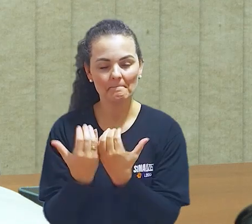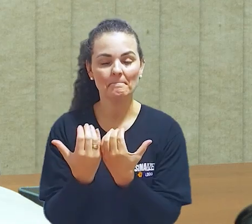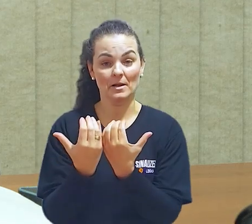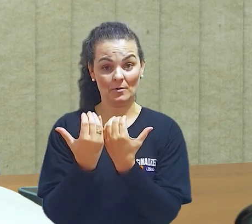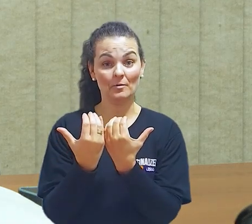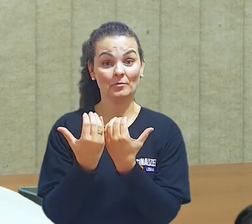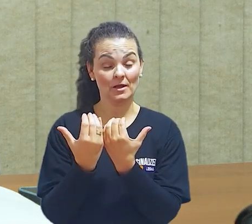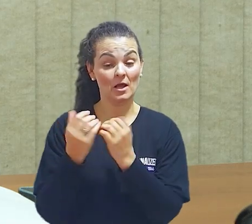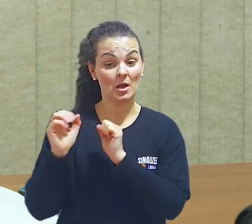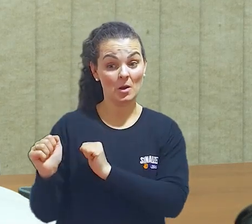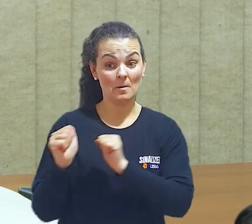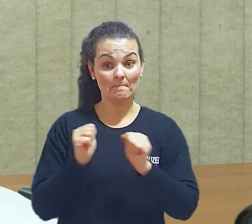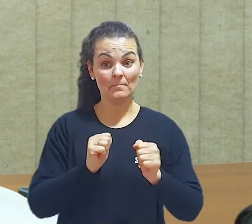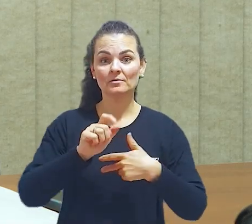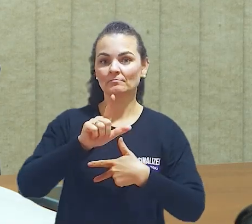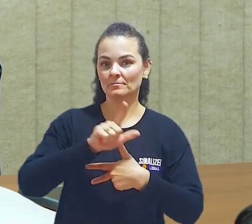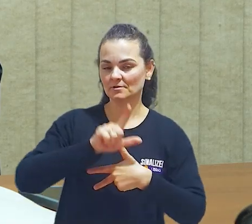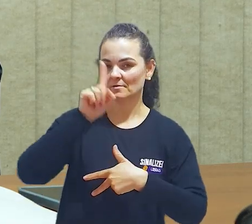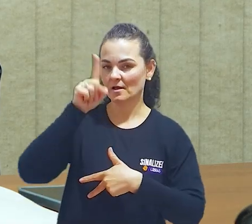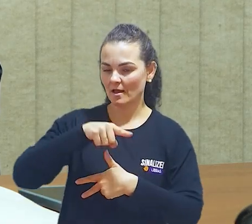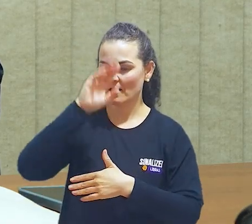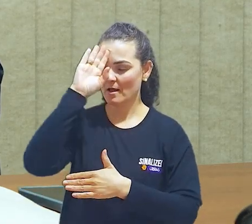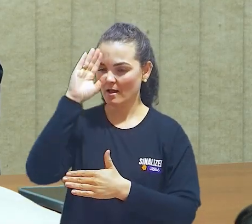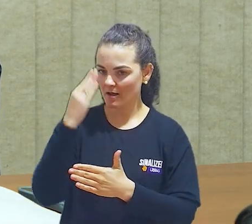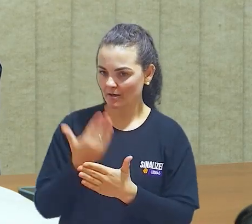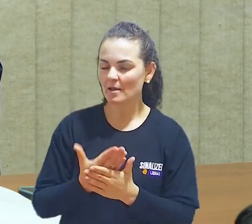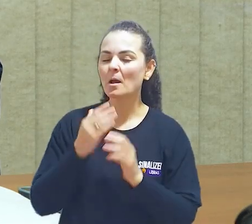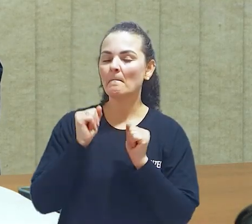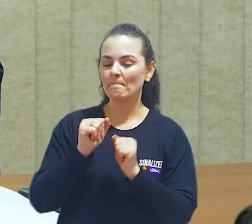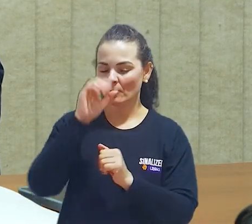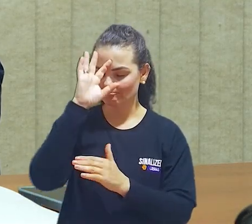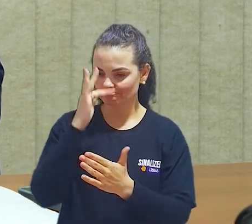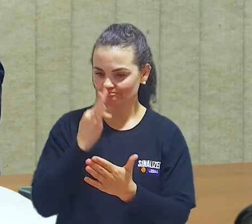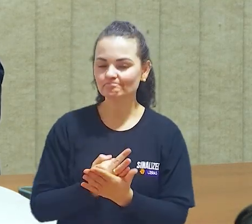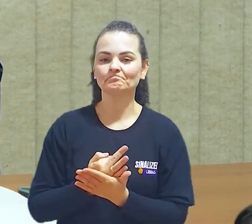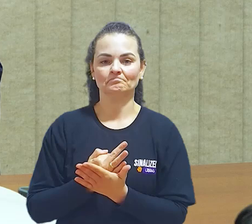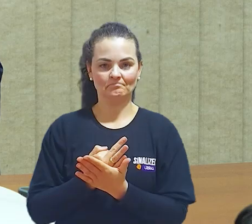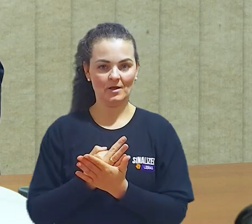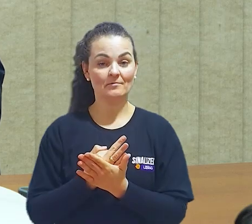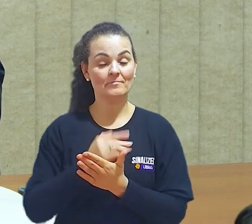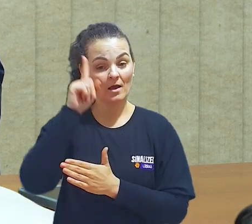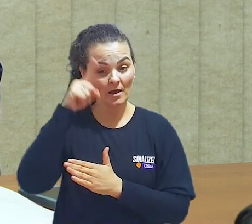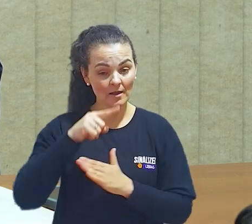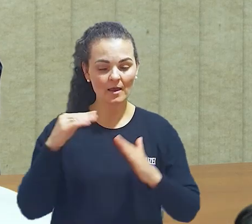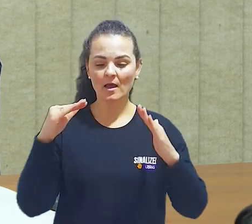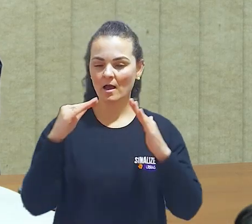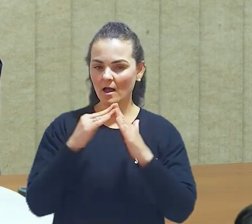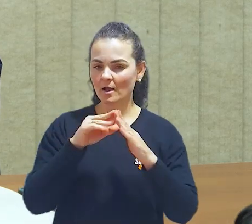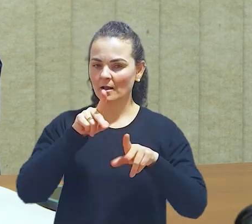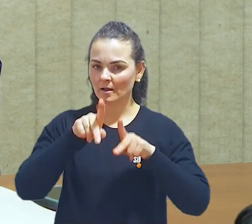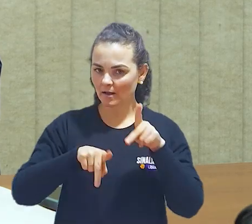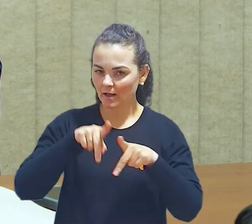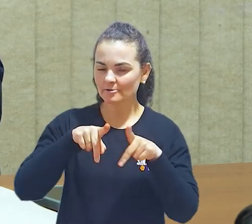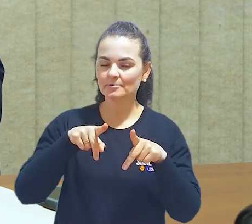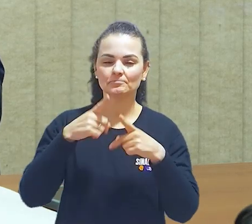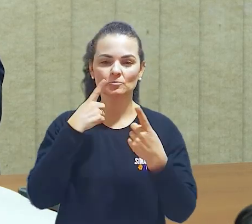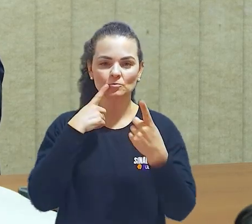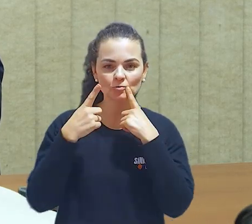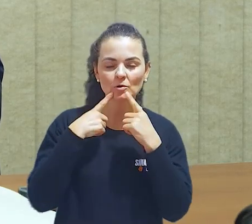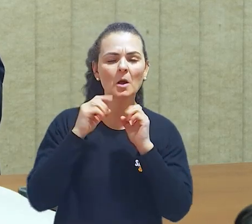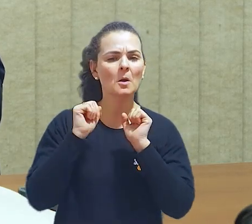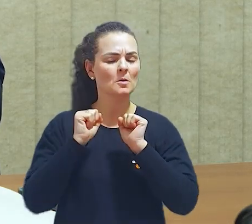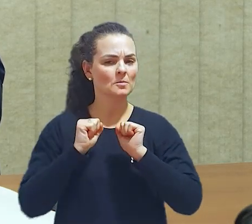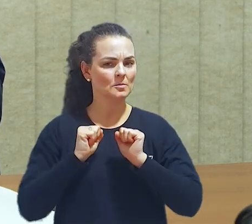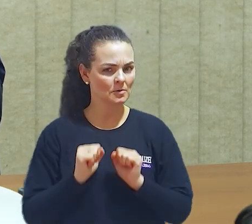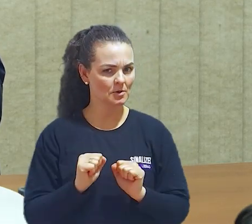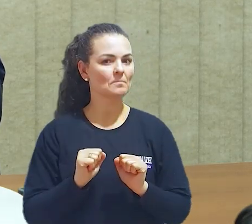que o Poder Legislativo é confiável, que é aqui que é a casa do povo, a casa do debate, e que a gente possa